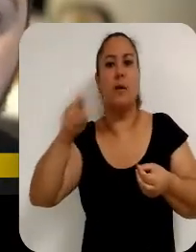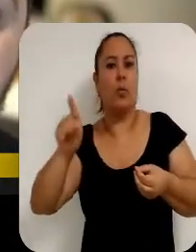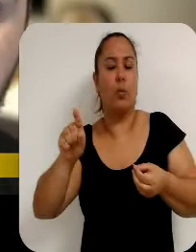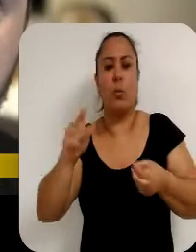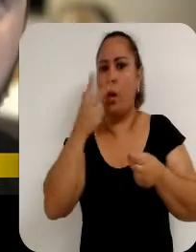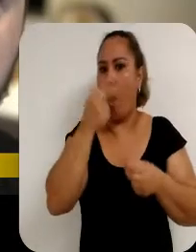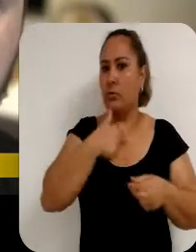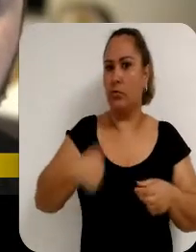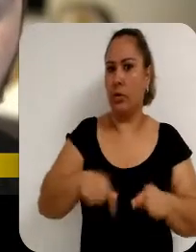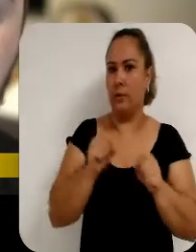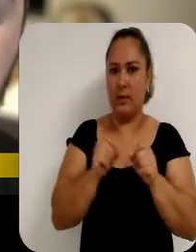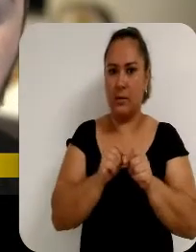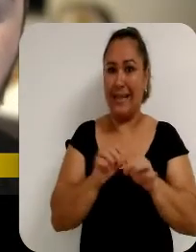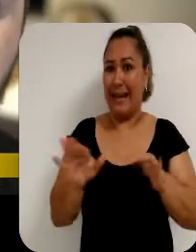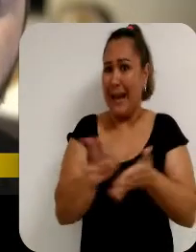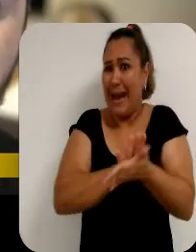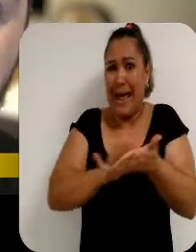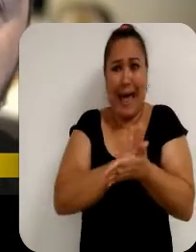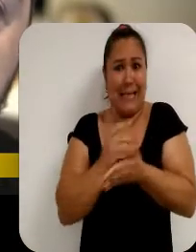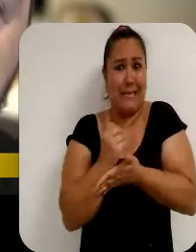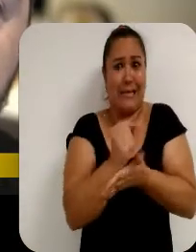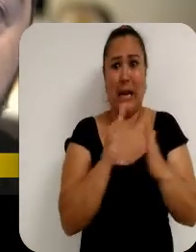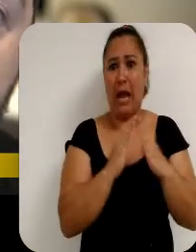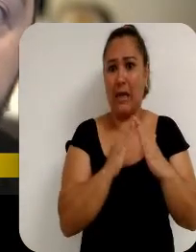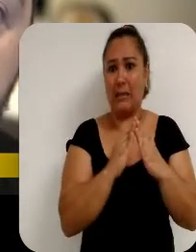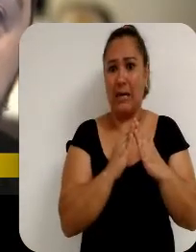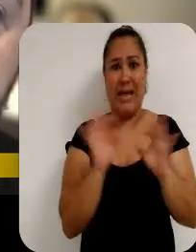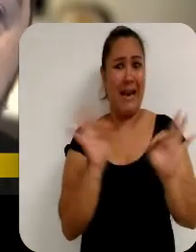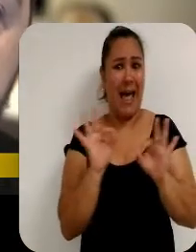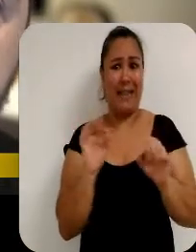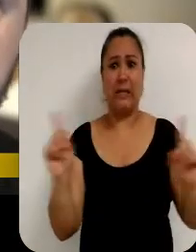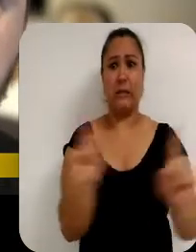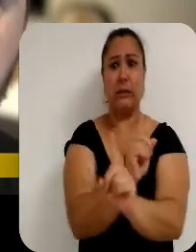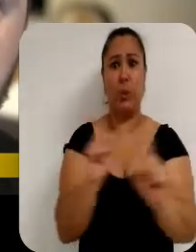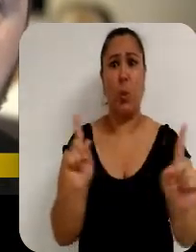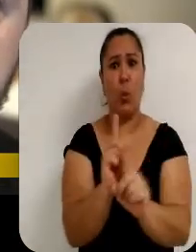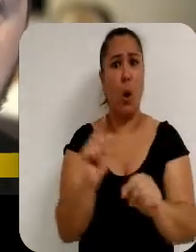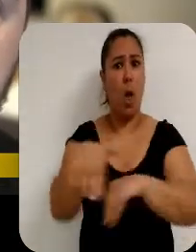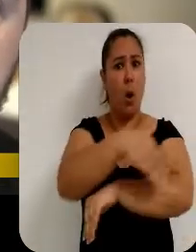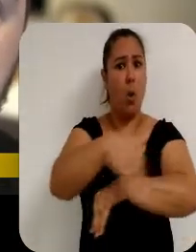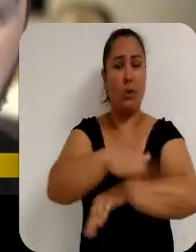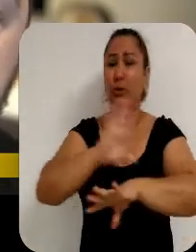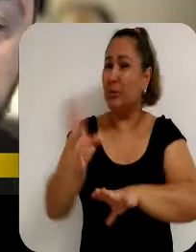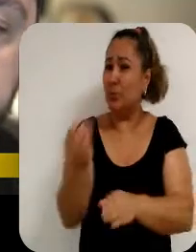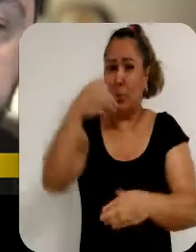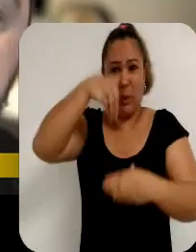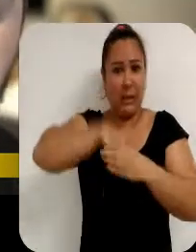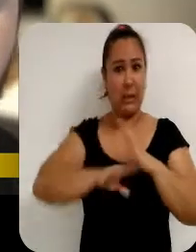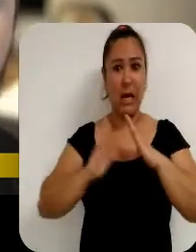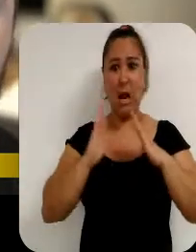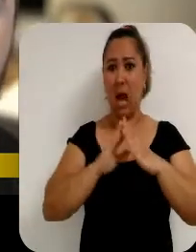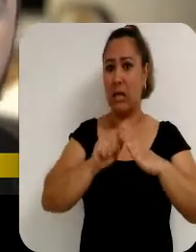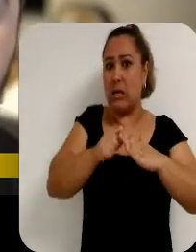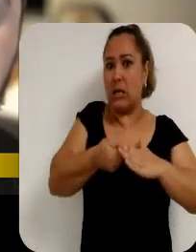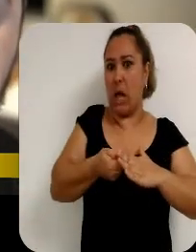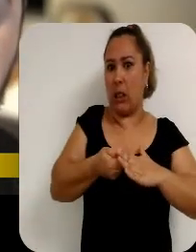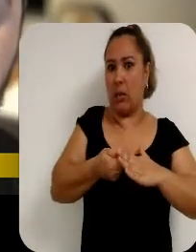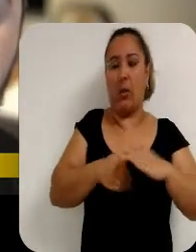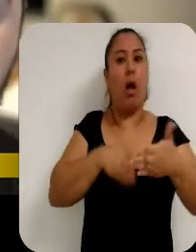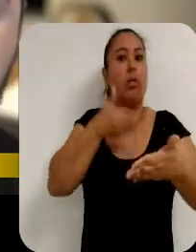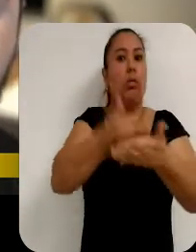na rua, ninguém faz nada. É todo mundo trancado dentro de casa até os casos se resolverem. Eu